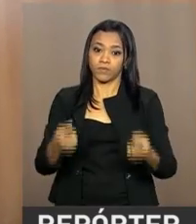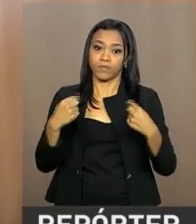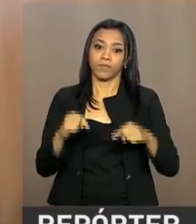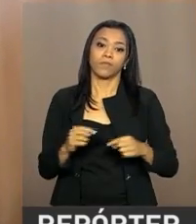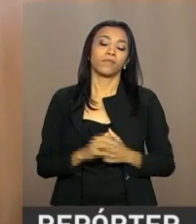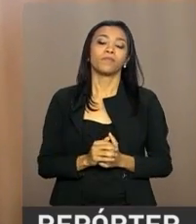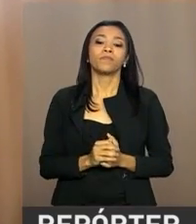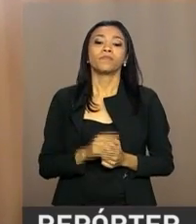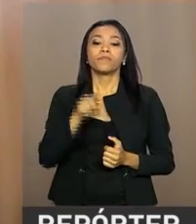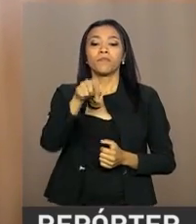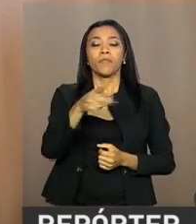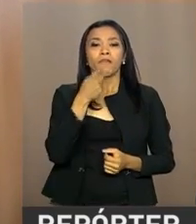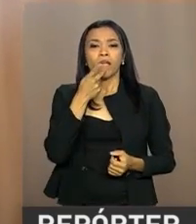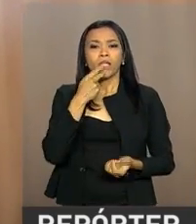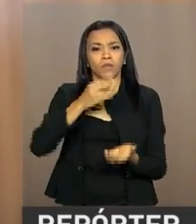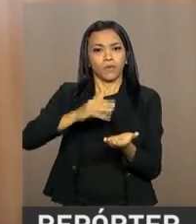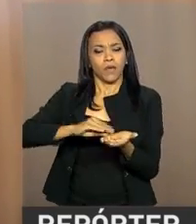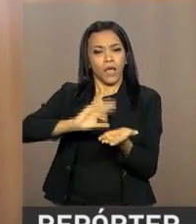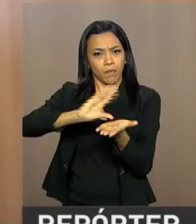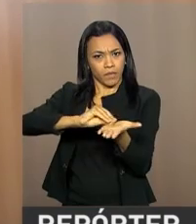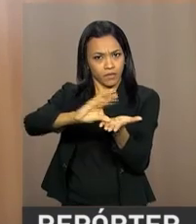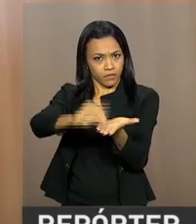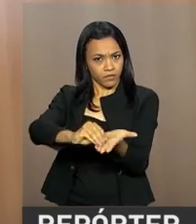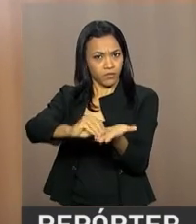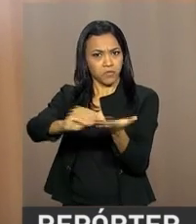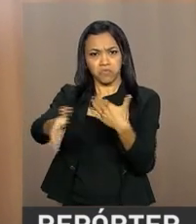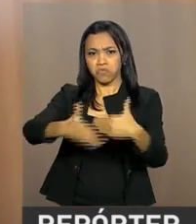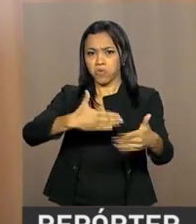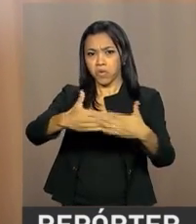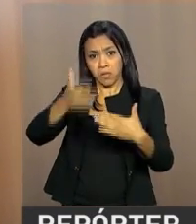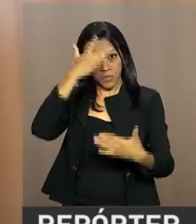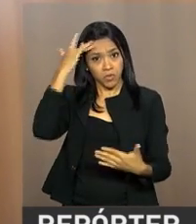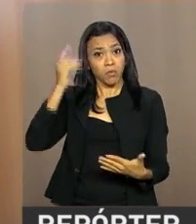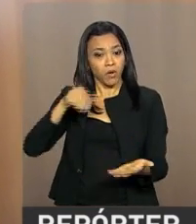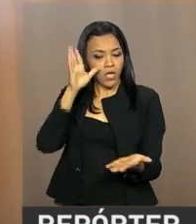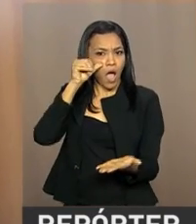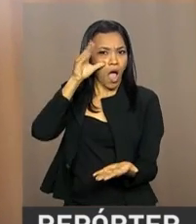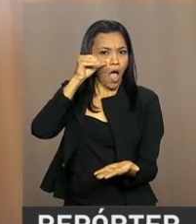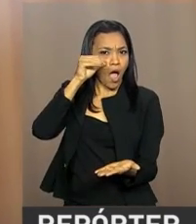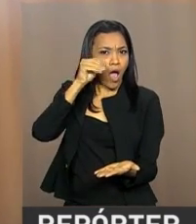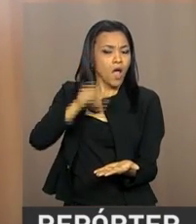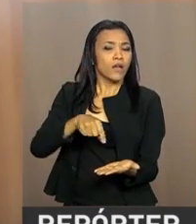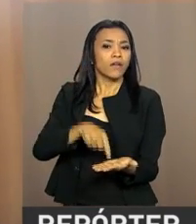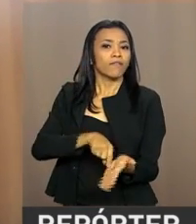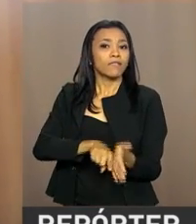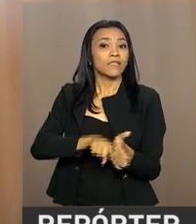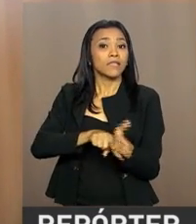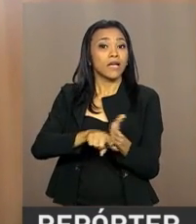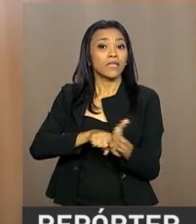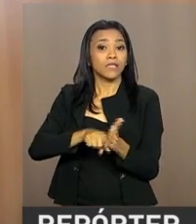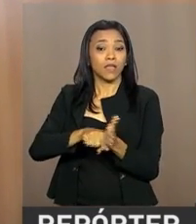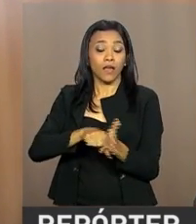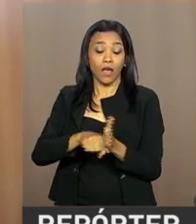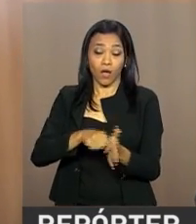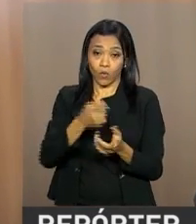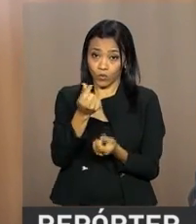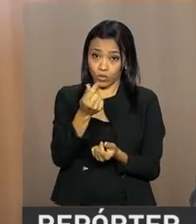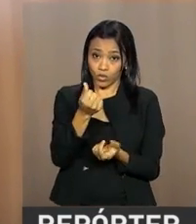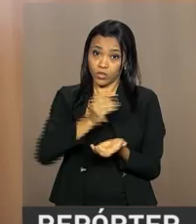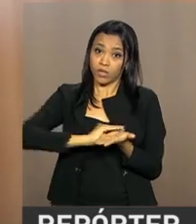o aplicativo as diferentes zonas qualquer pessoa pode acompanhar e fiscalizar o dinheiro liberado pelo governo federal